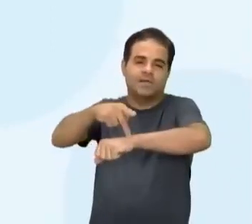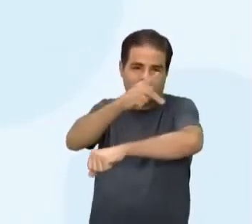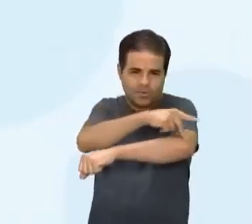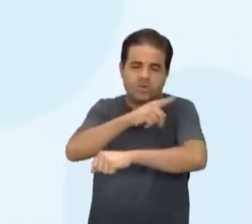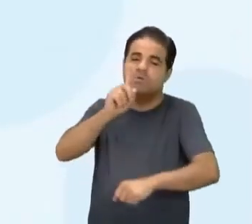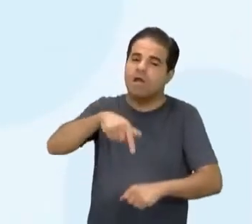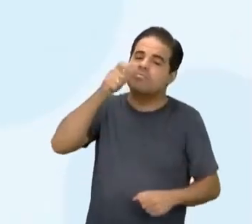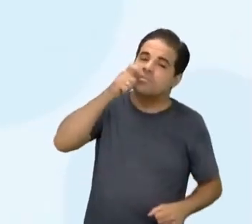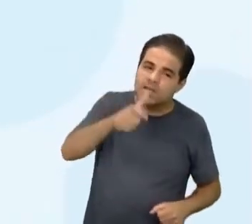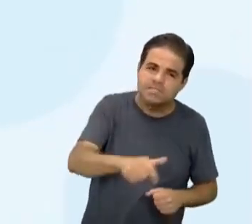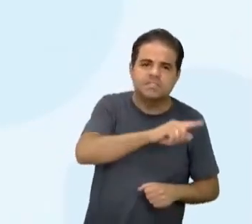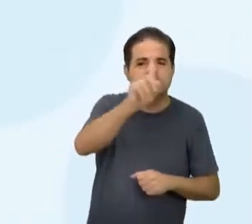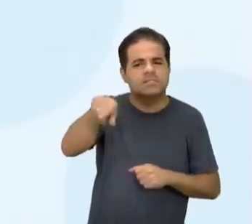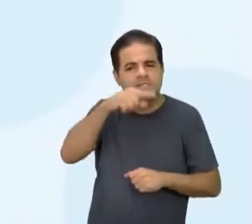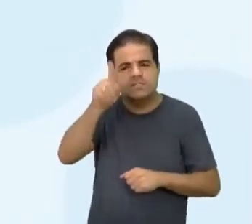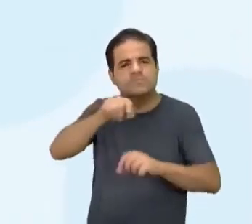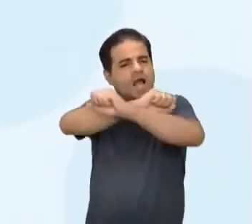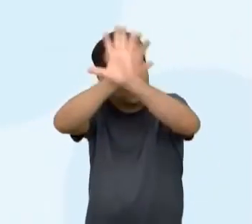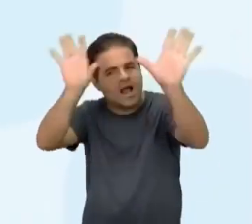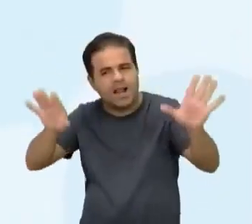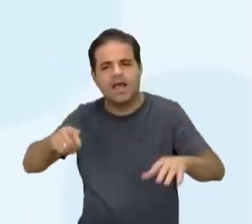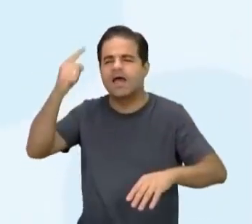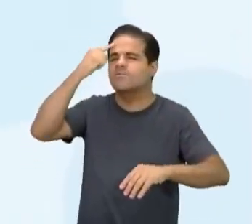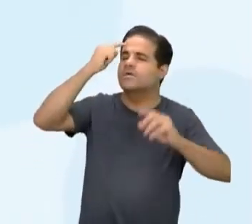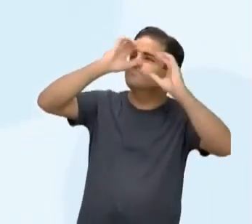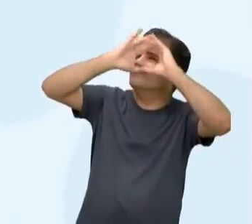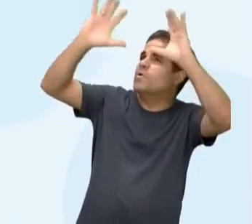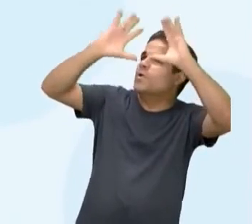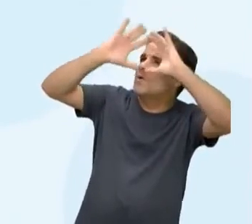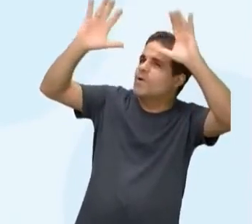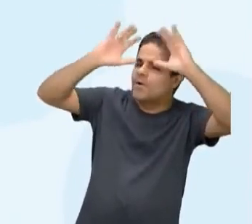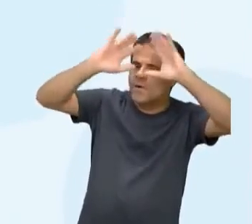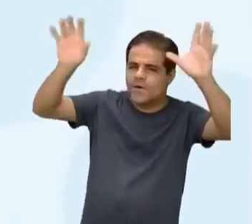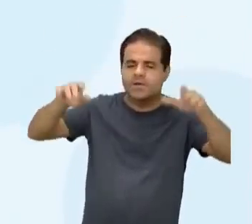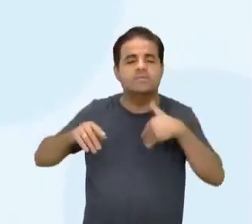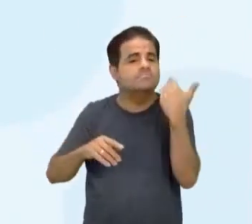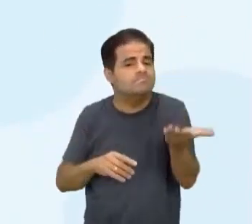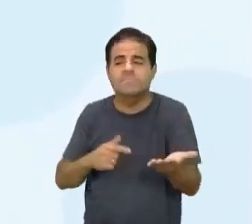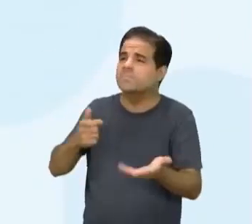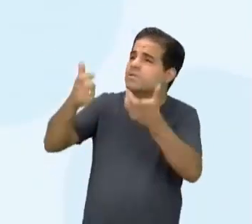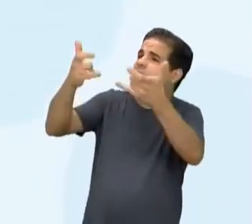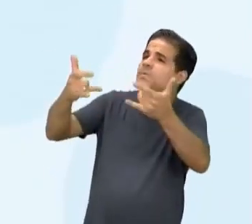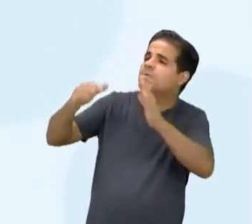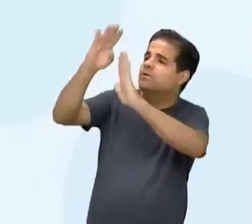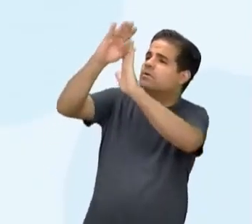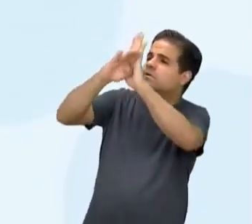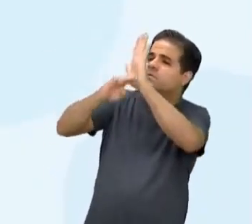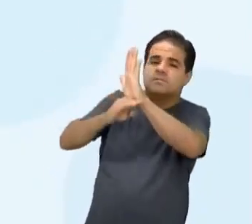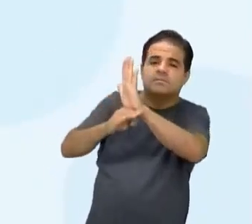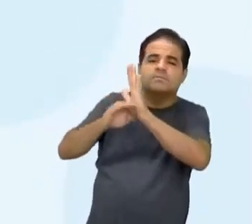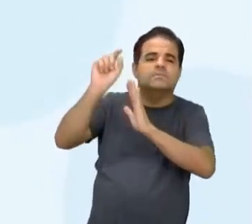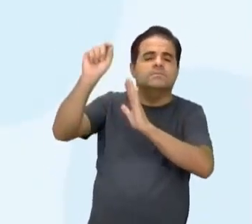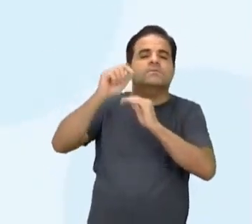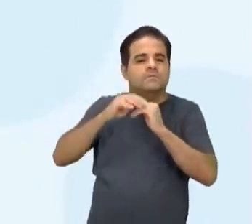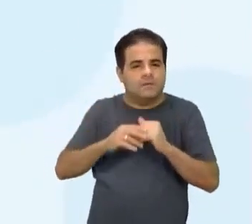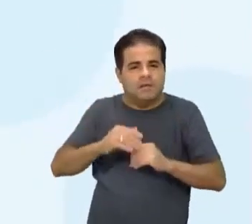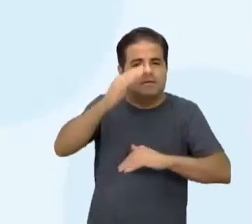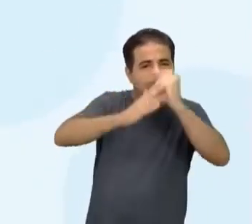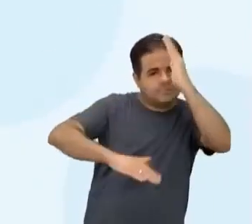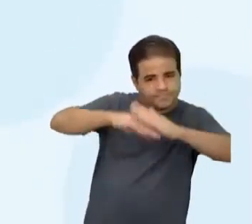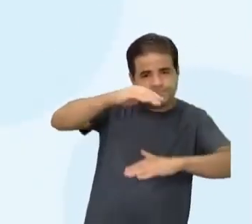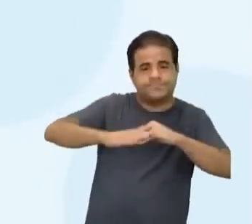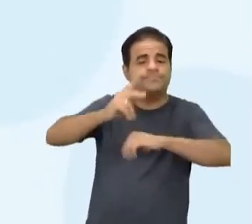é muito interessante aí ficar muito claro na cabeça de vocês, tá bom? Então, o que diz esse princípio, né? Que as